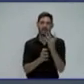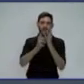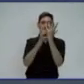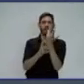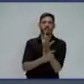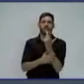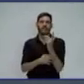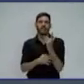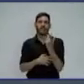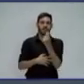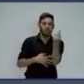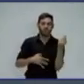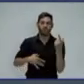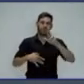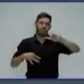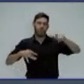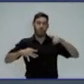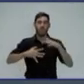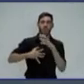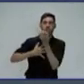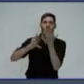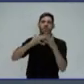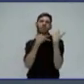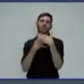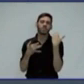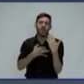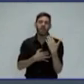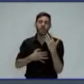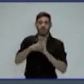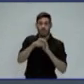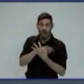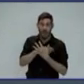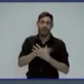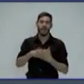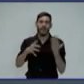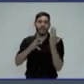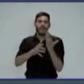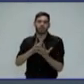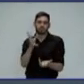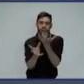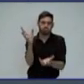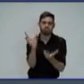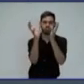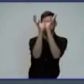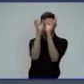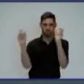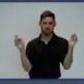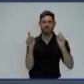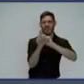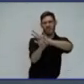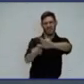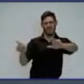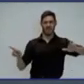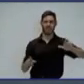que o número de mortos pela pandemia, do que a fuga de cérebros e de investimentos. Mas pior